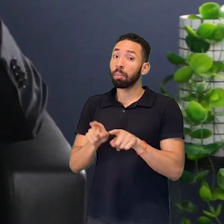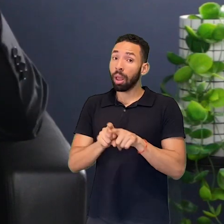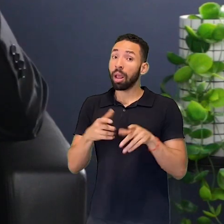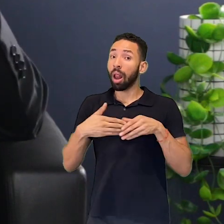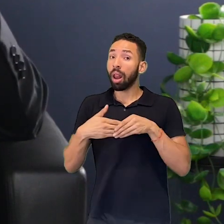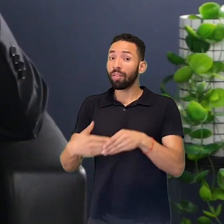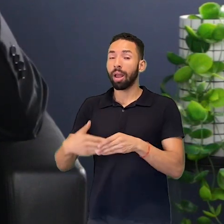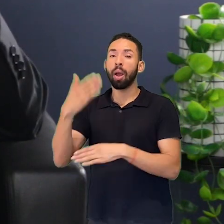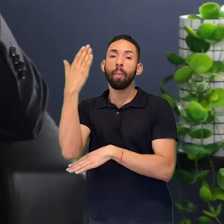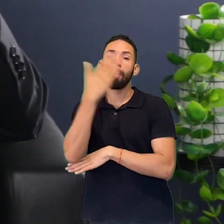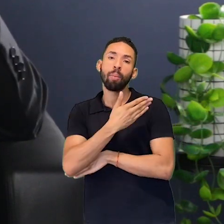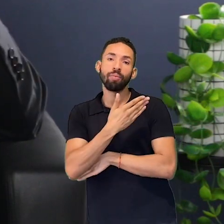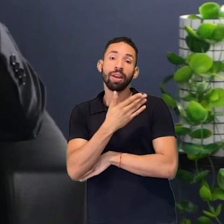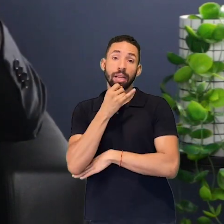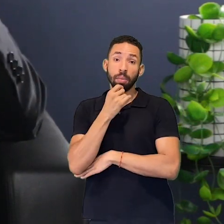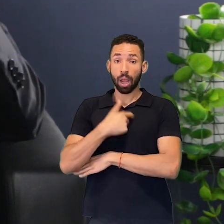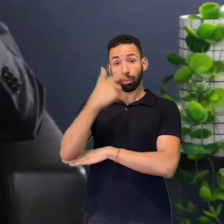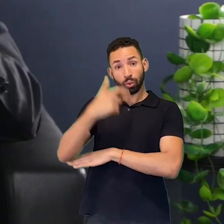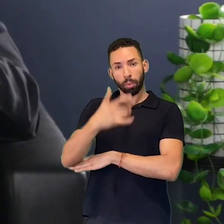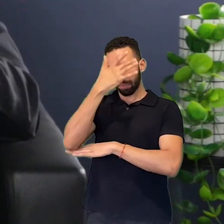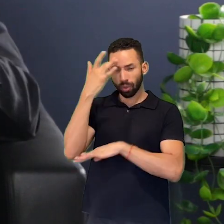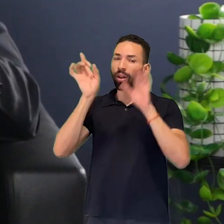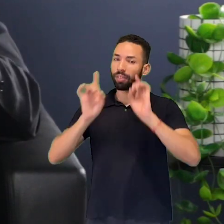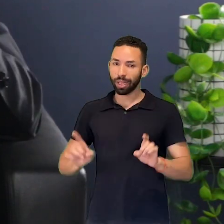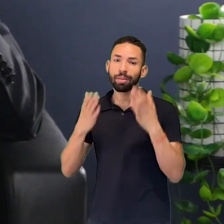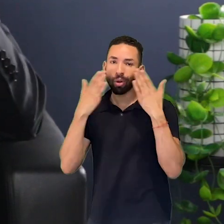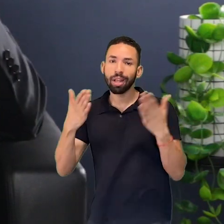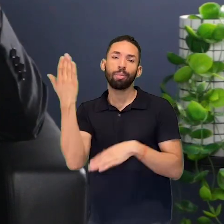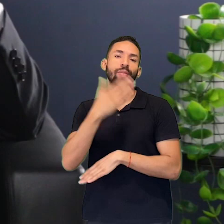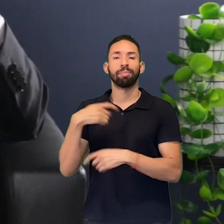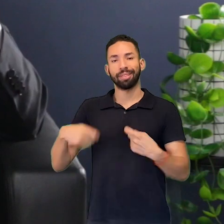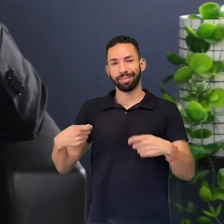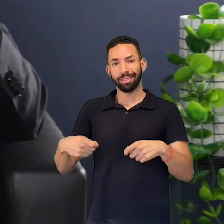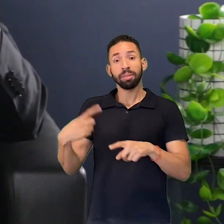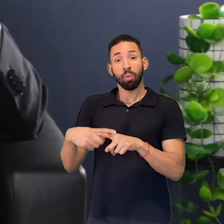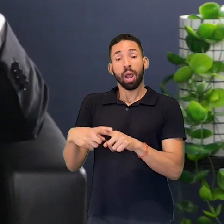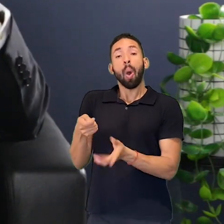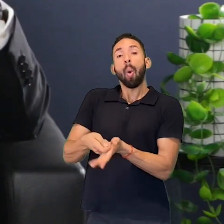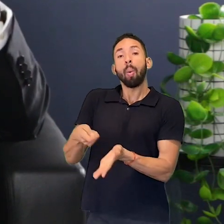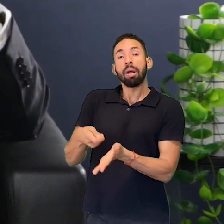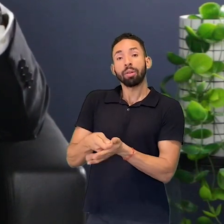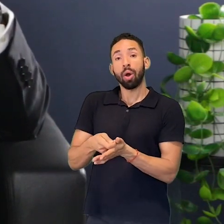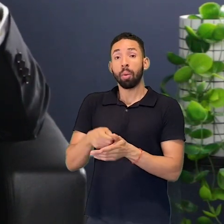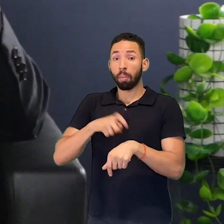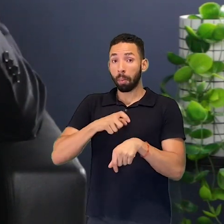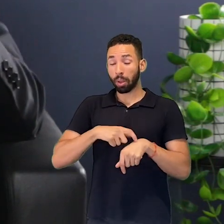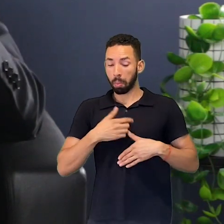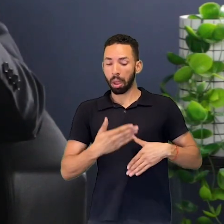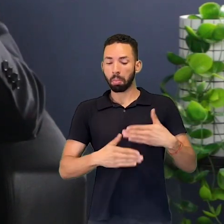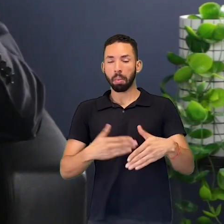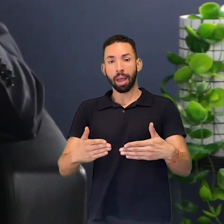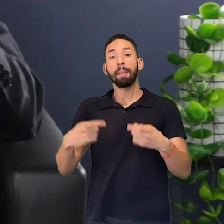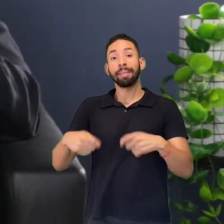leve, né, a comprovação de que ela é uma pessoa com deficiência, porque obrigatoriamente o